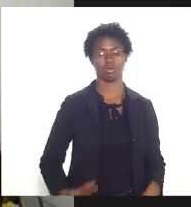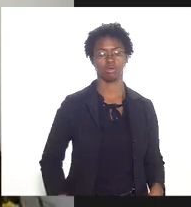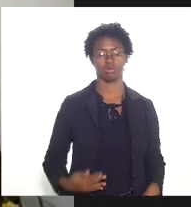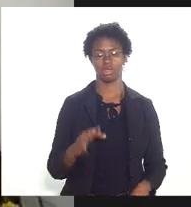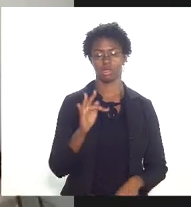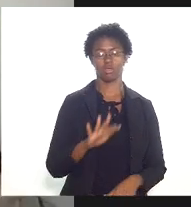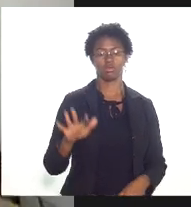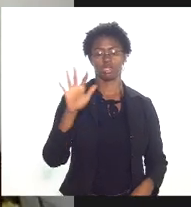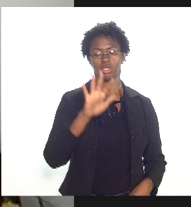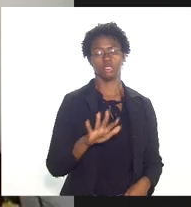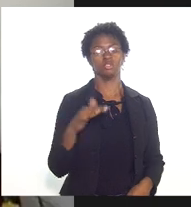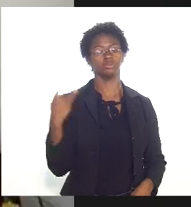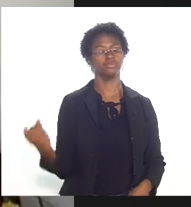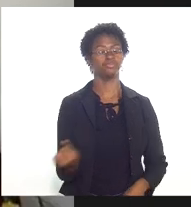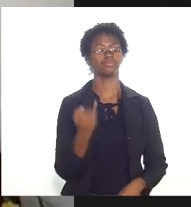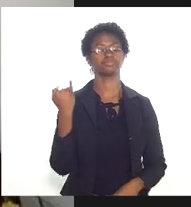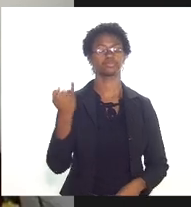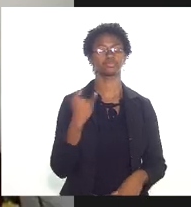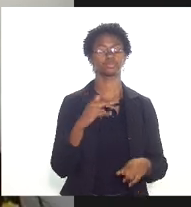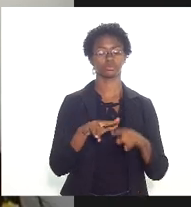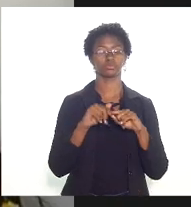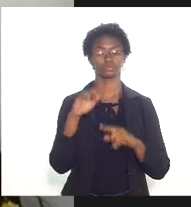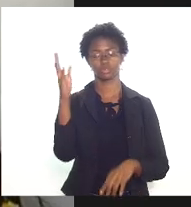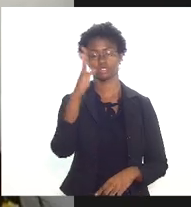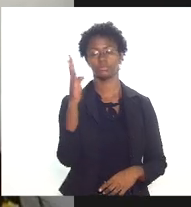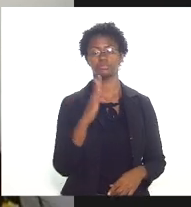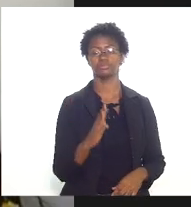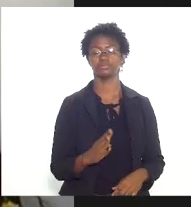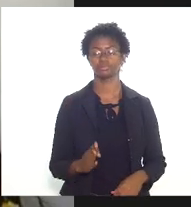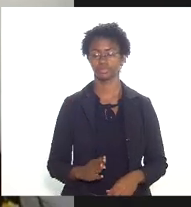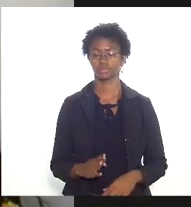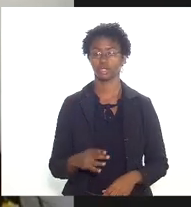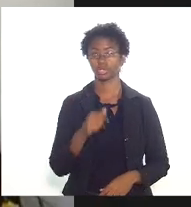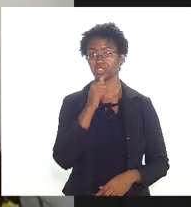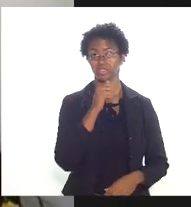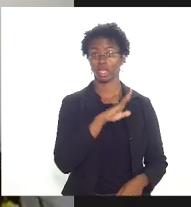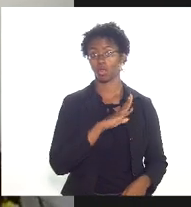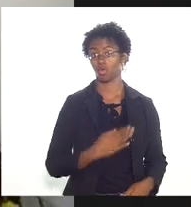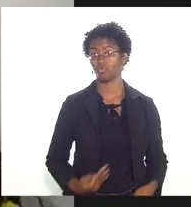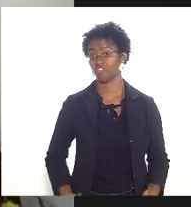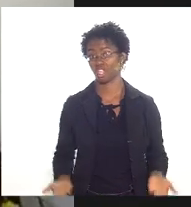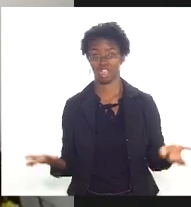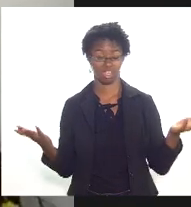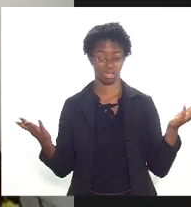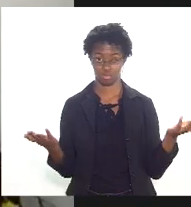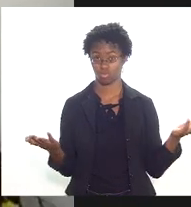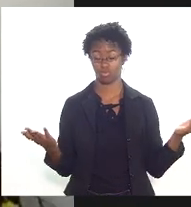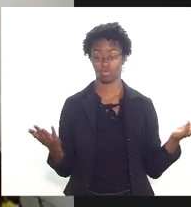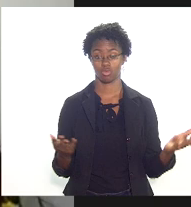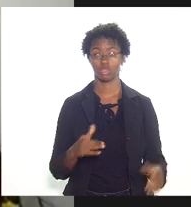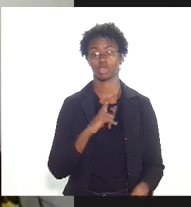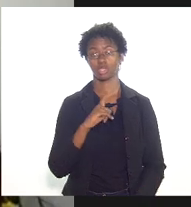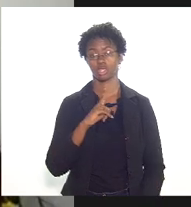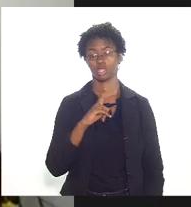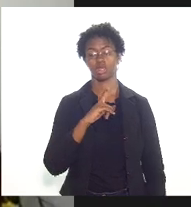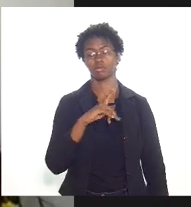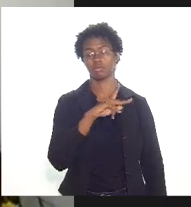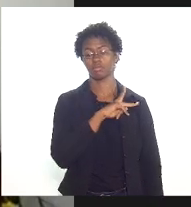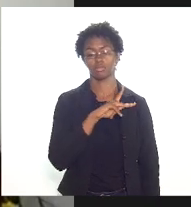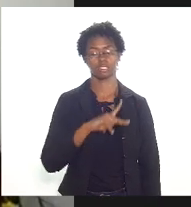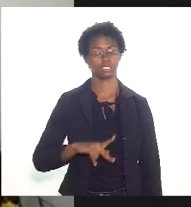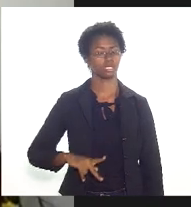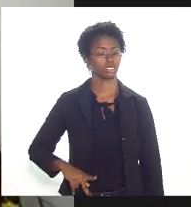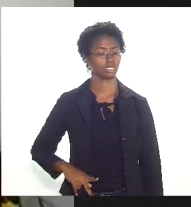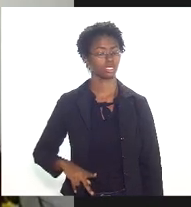essencial final de quantos o Brasil está bem desgovernado a gente tem um presidente um presidente